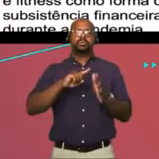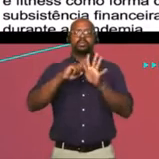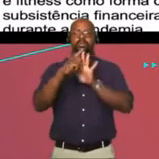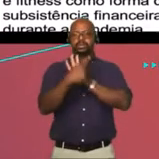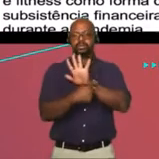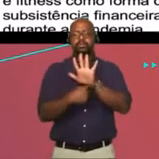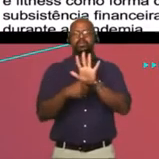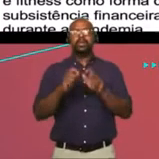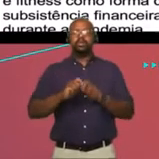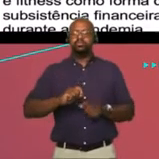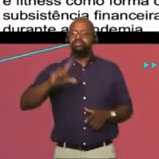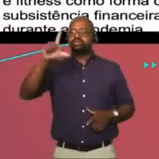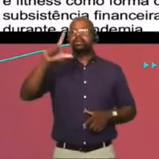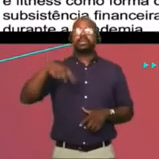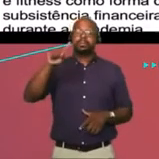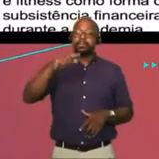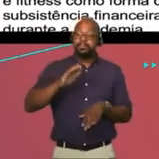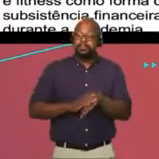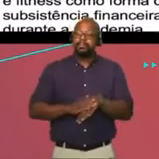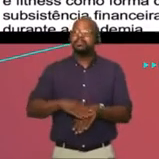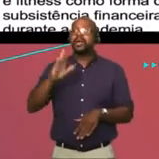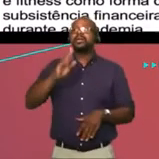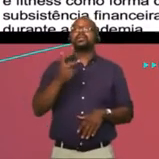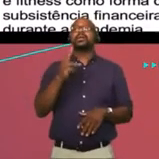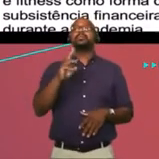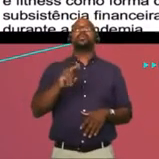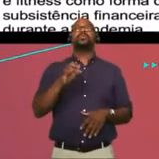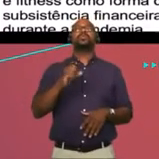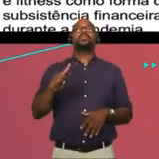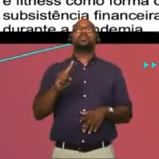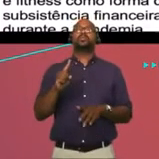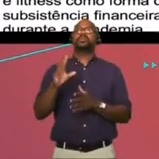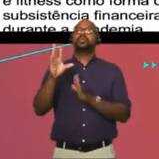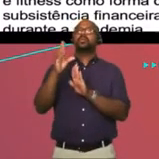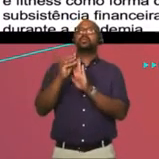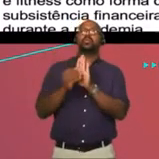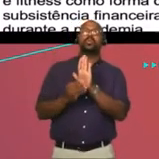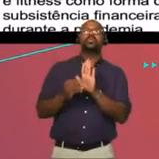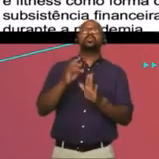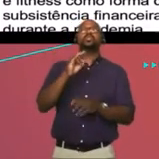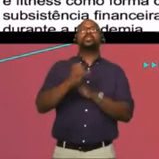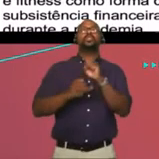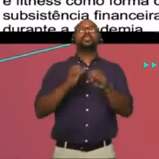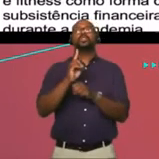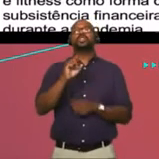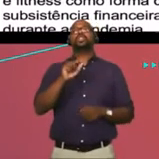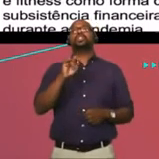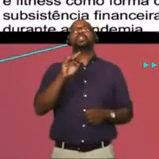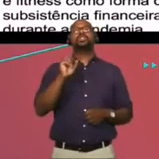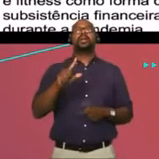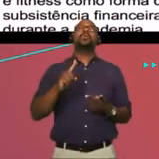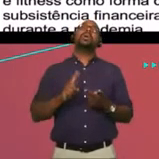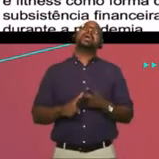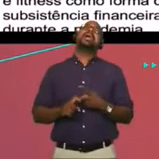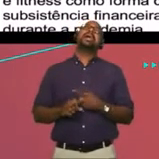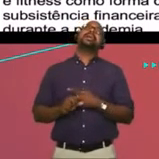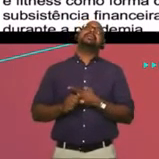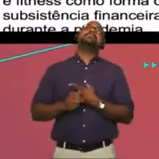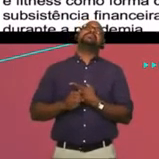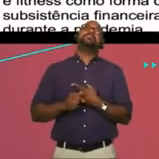crescer profissionalmente a que cresce mais delas é a produção de conteúdo digital nas outras coisas pode imaginária